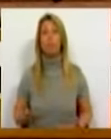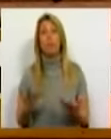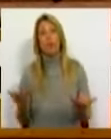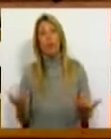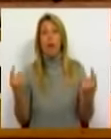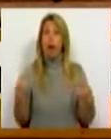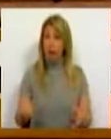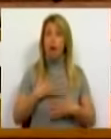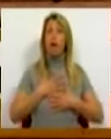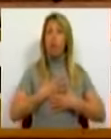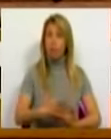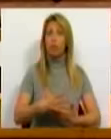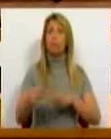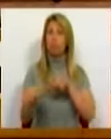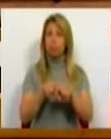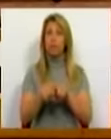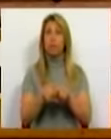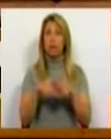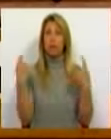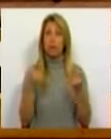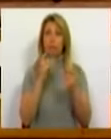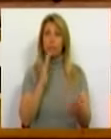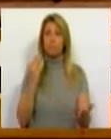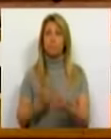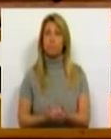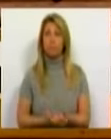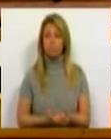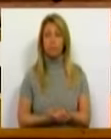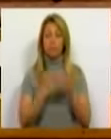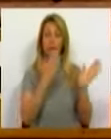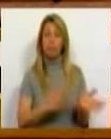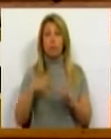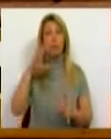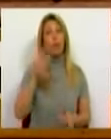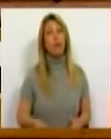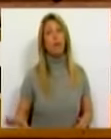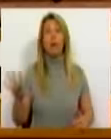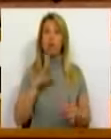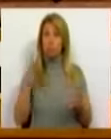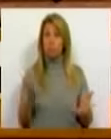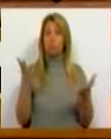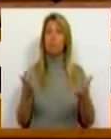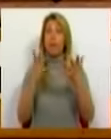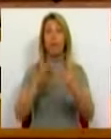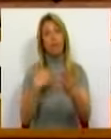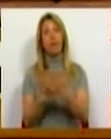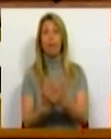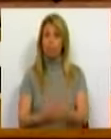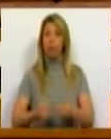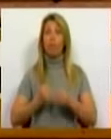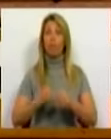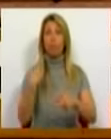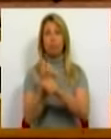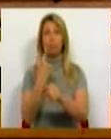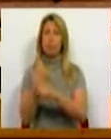Existe vontade política de promover a produção nacional e fortalecer o consumo dos